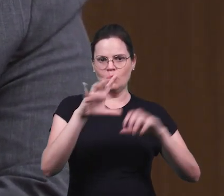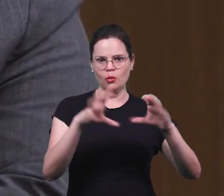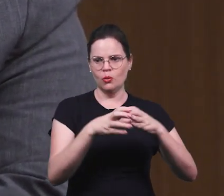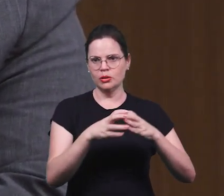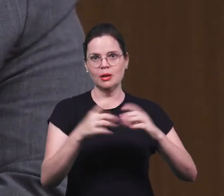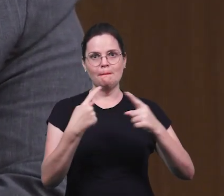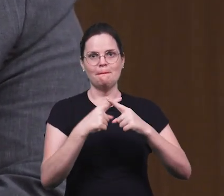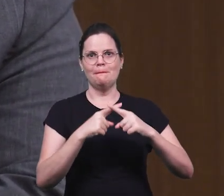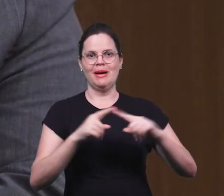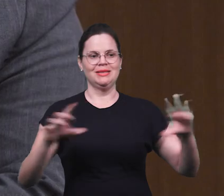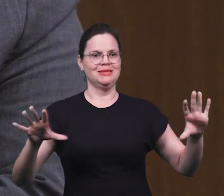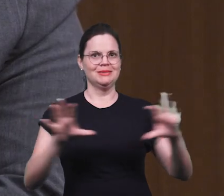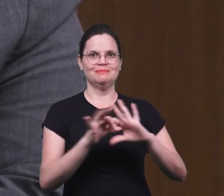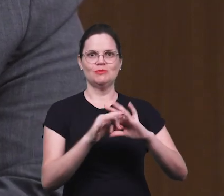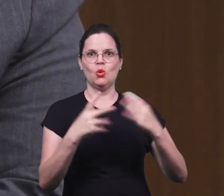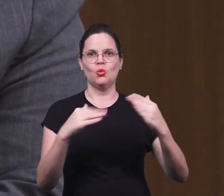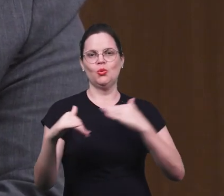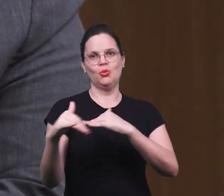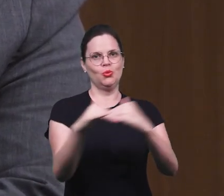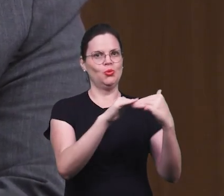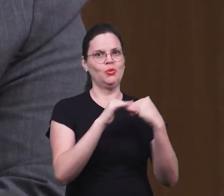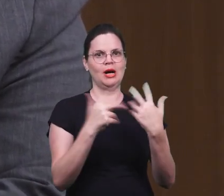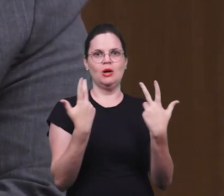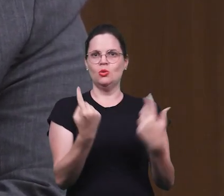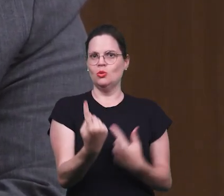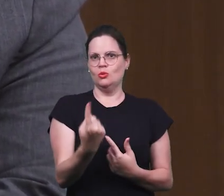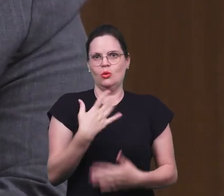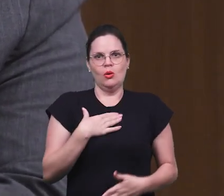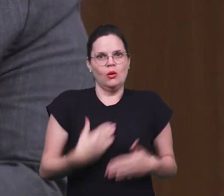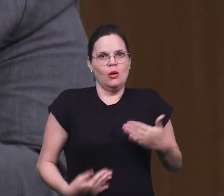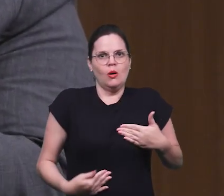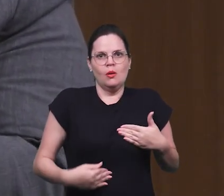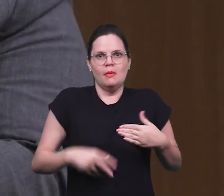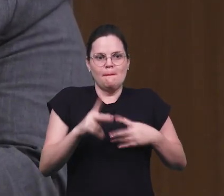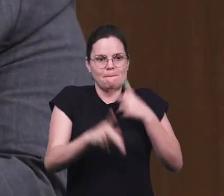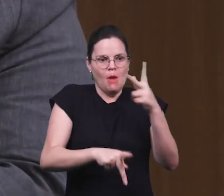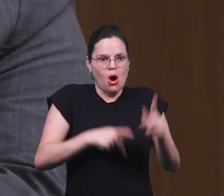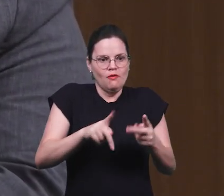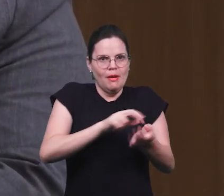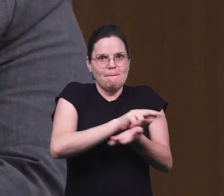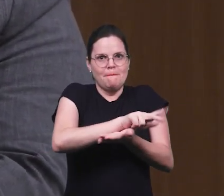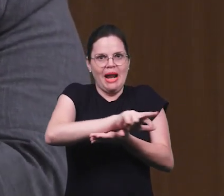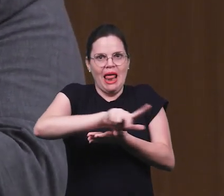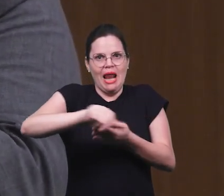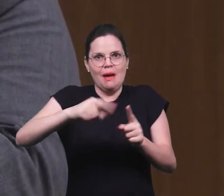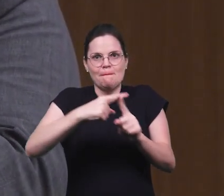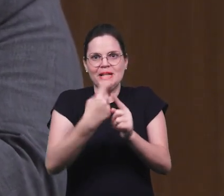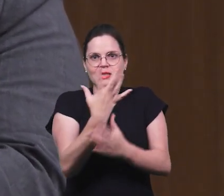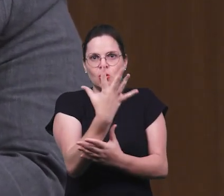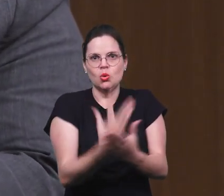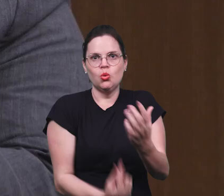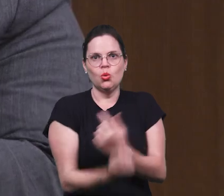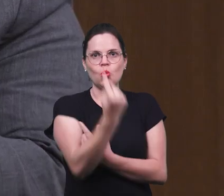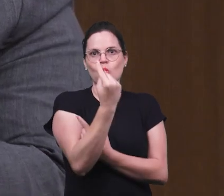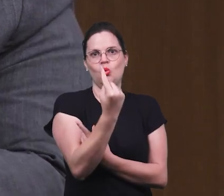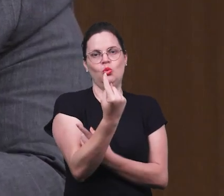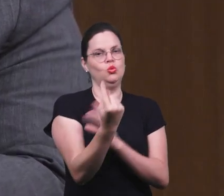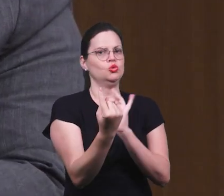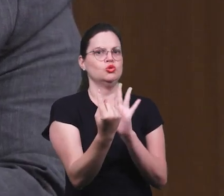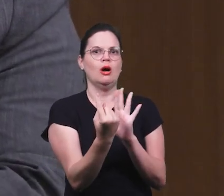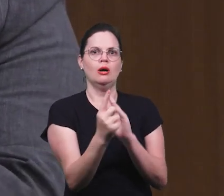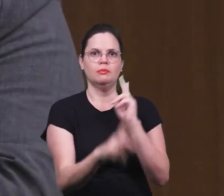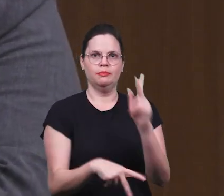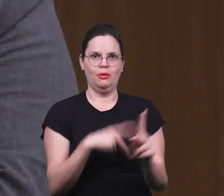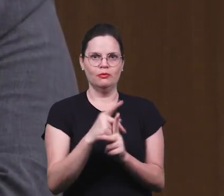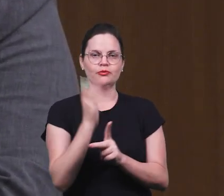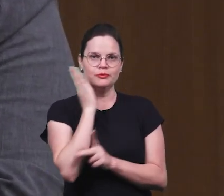era um só corpo, uma só direção, um só governo, e a definição desse assunto, dada pelo Espírito Santo, trouxe uma grande bênção para